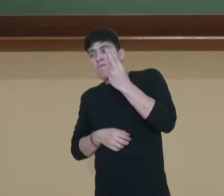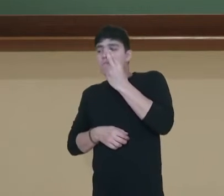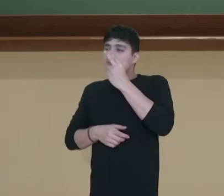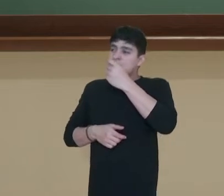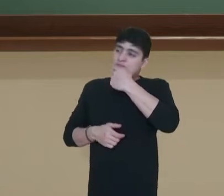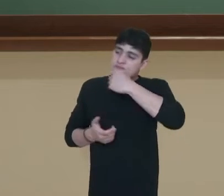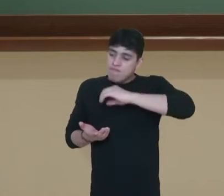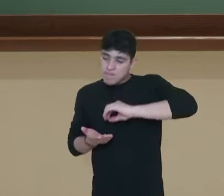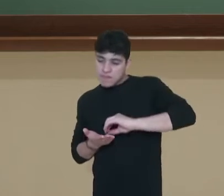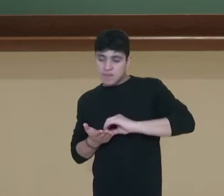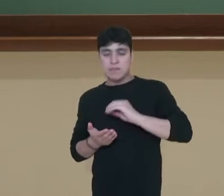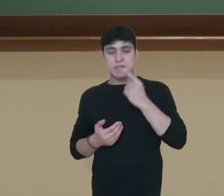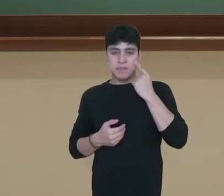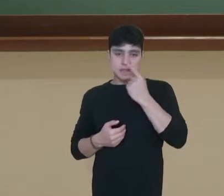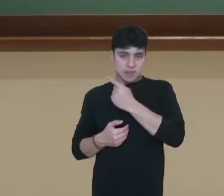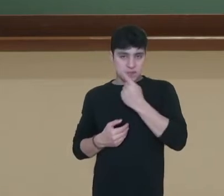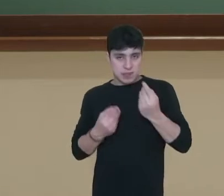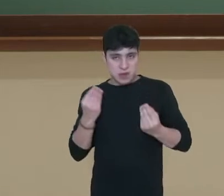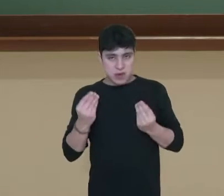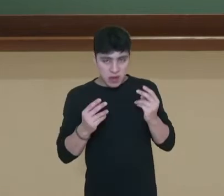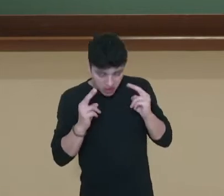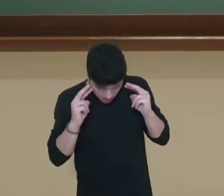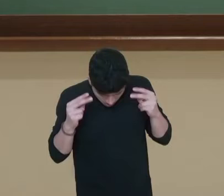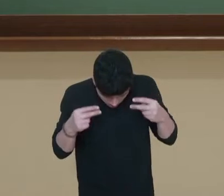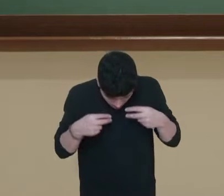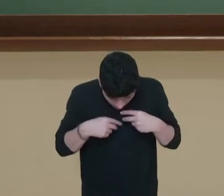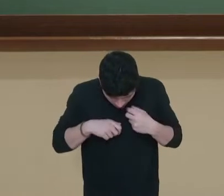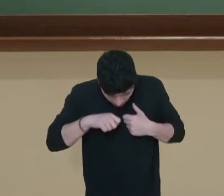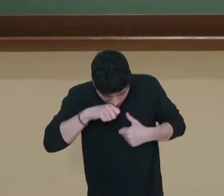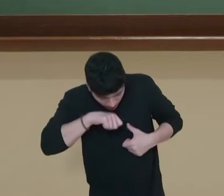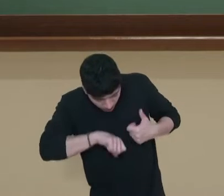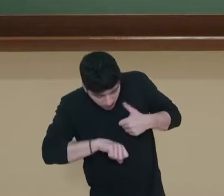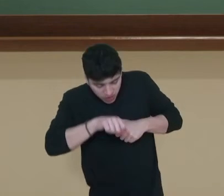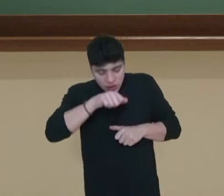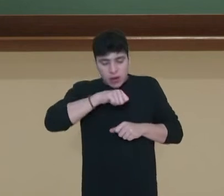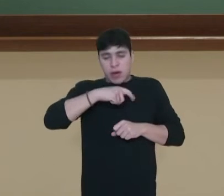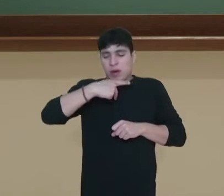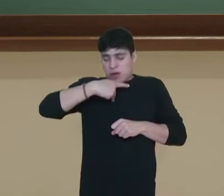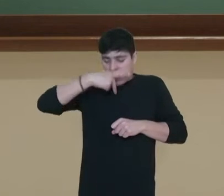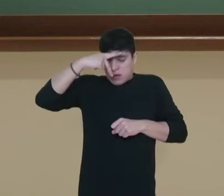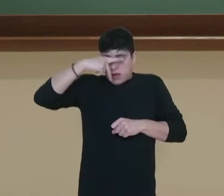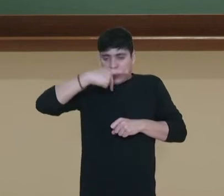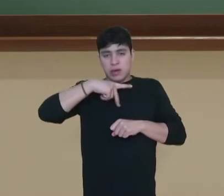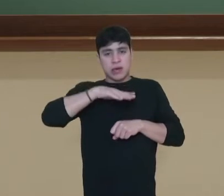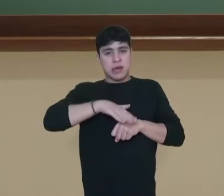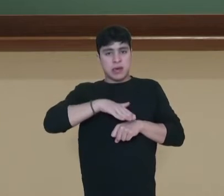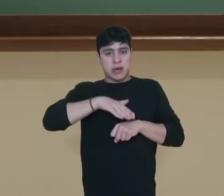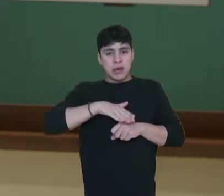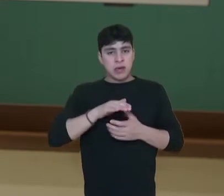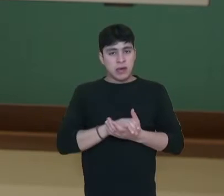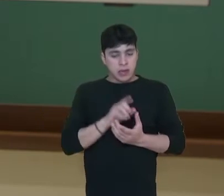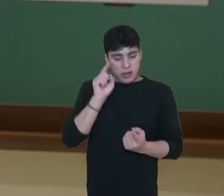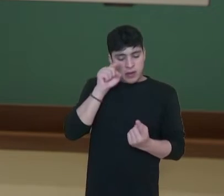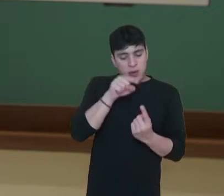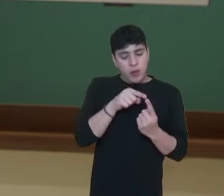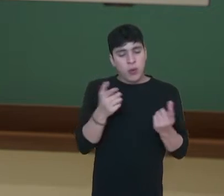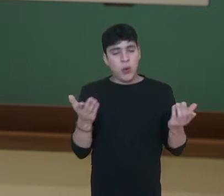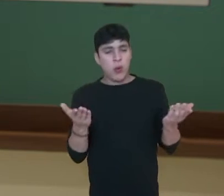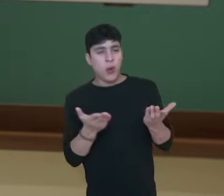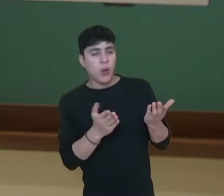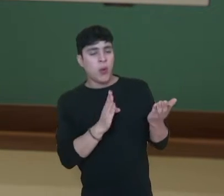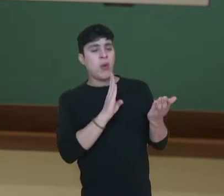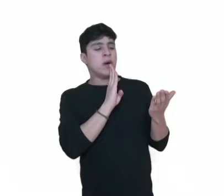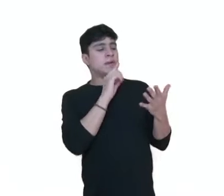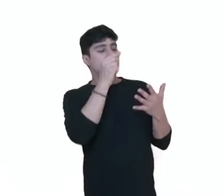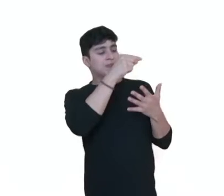essa autoavaliação, como medir esse conhecimento por mim mesmo. Então, o nosso objetivo é conhecer os